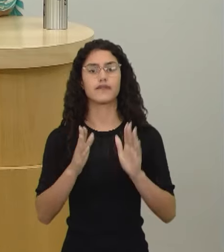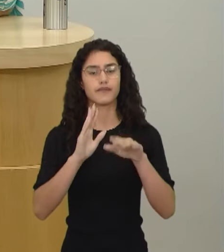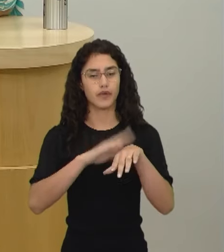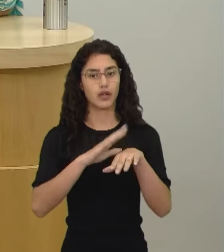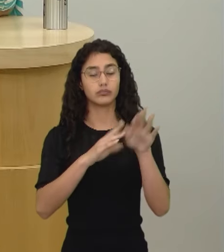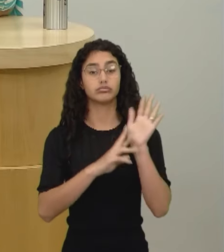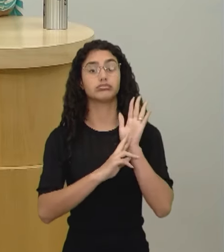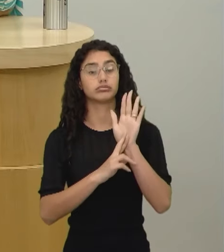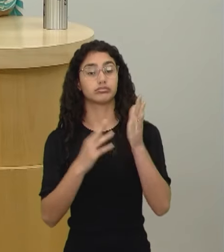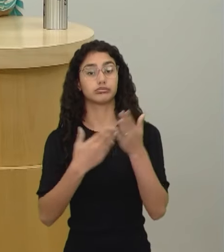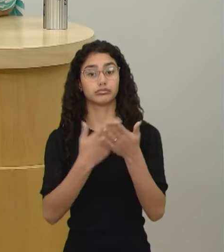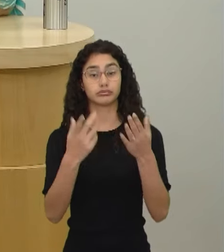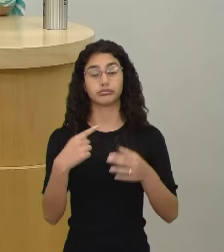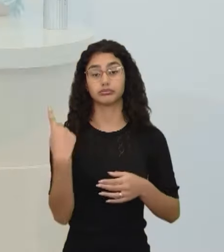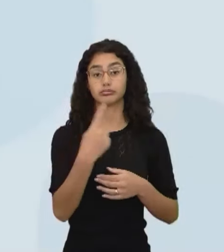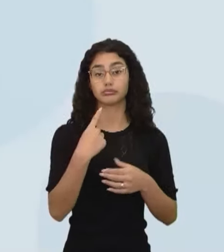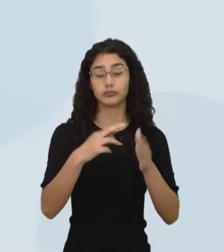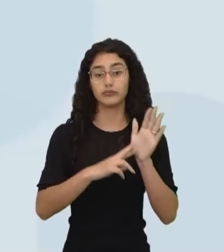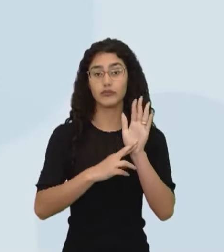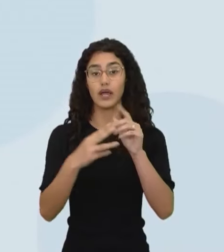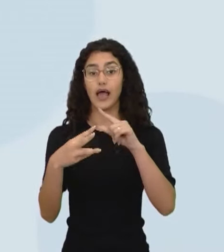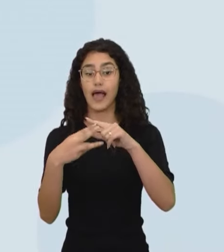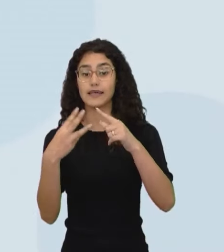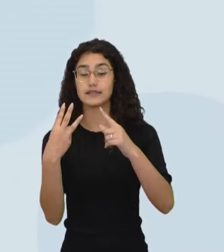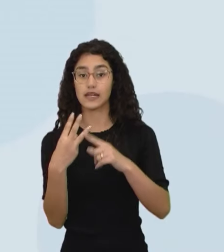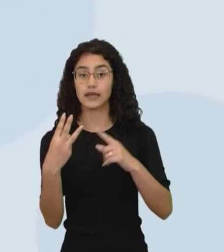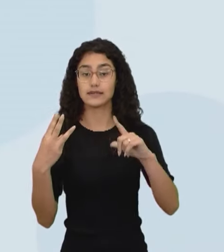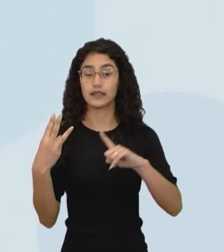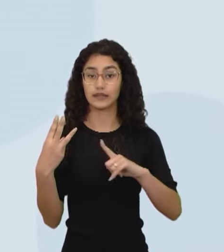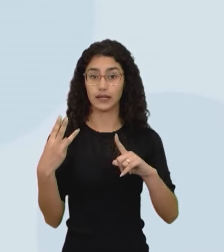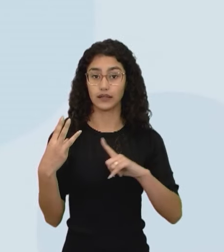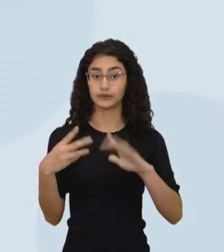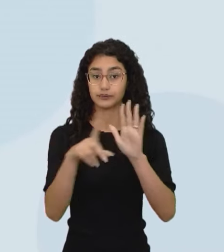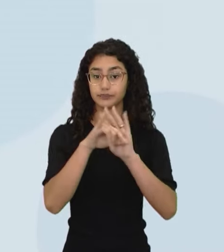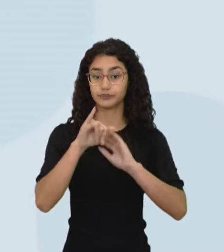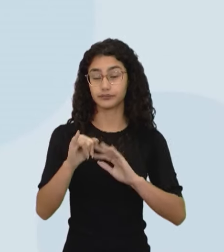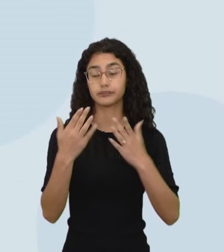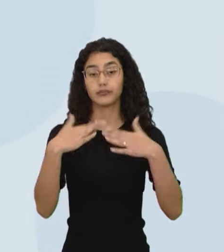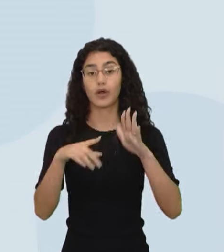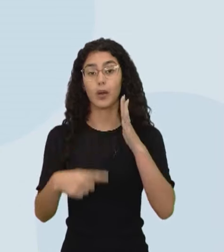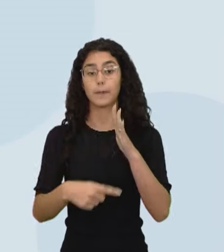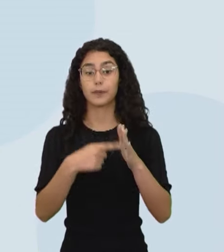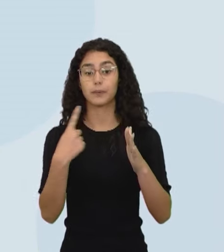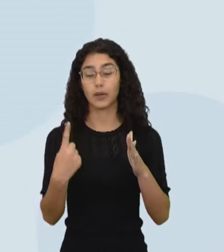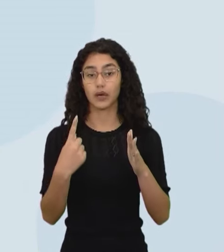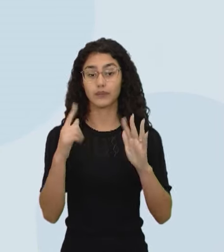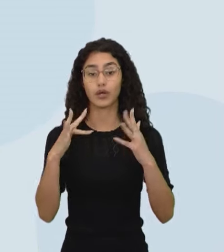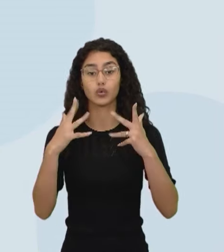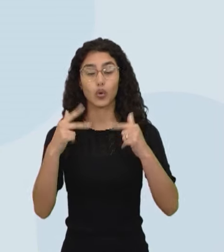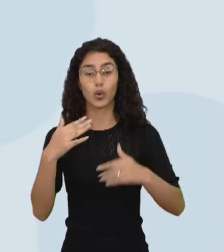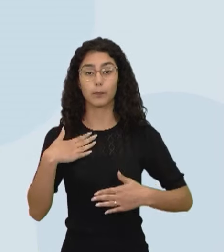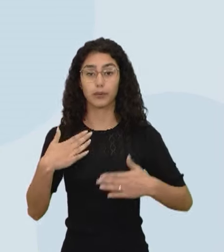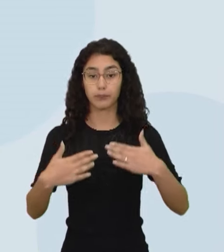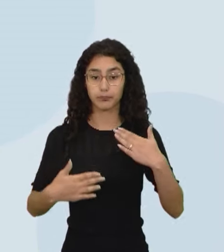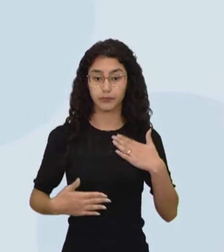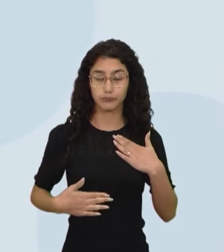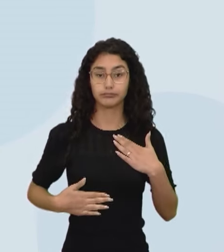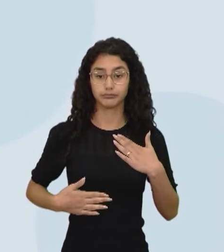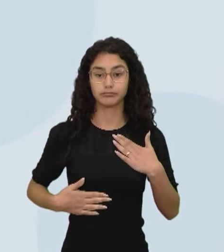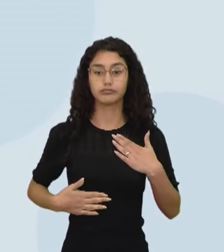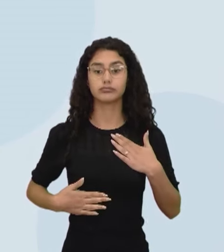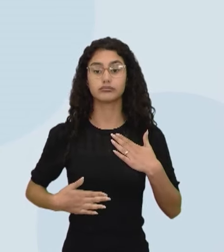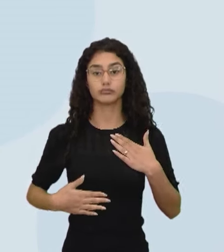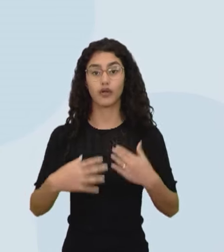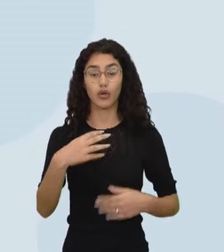aí. Então, nós trouxemos as 3 leis de Newton pra vocês, tá? Então, a primeira é que todo corpo em seu estado